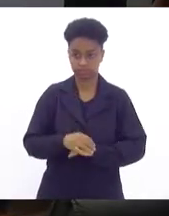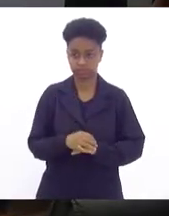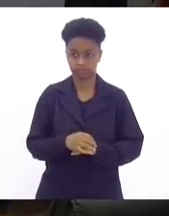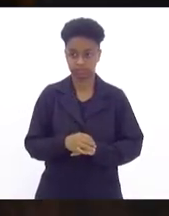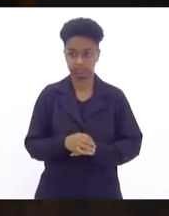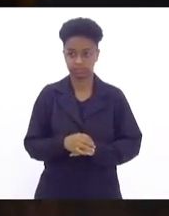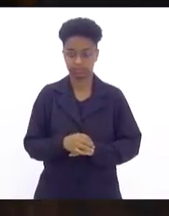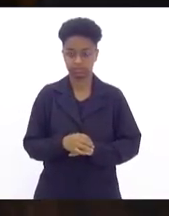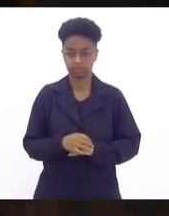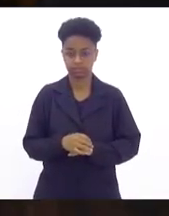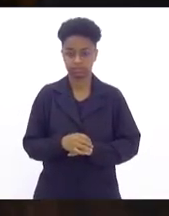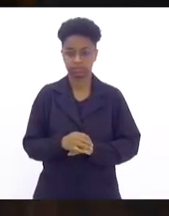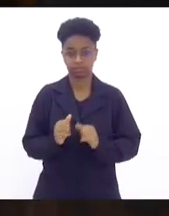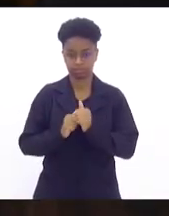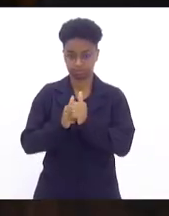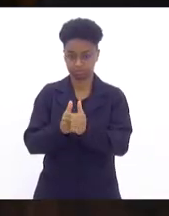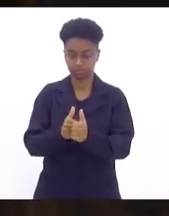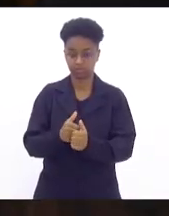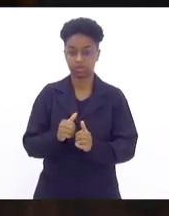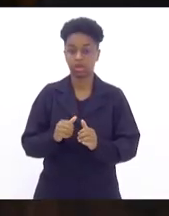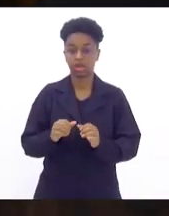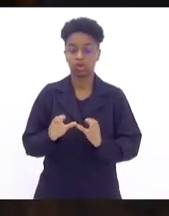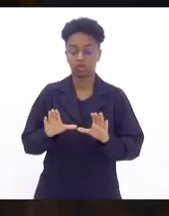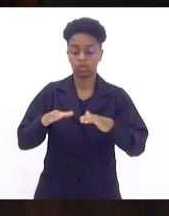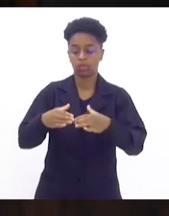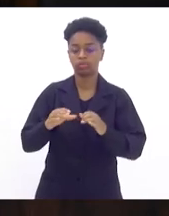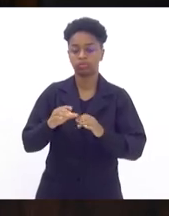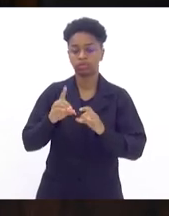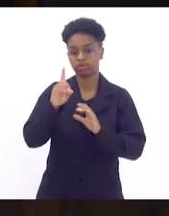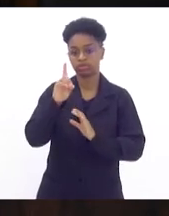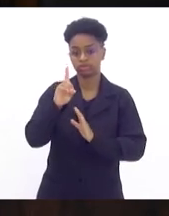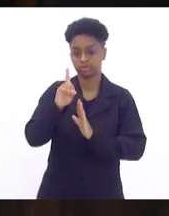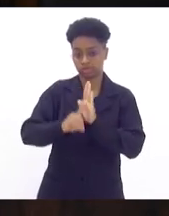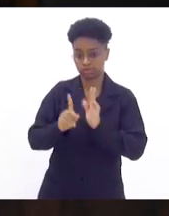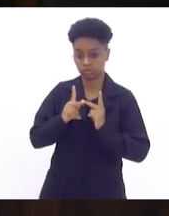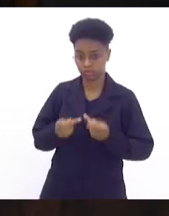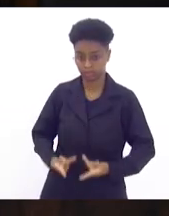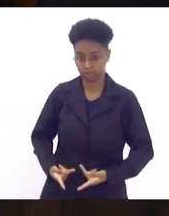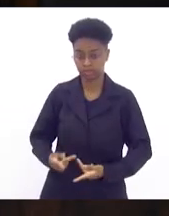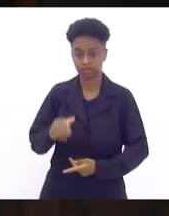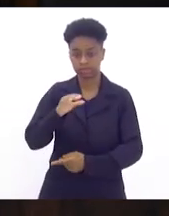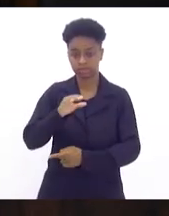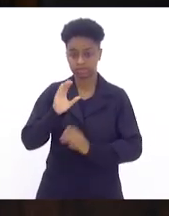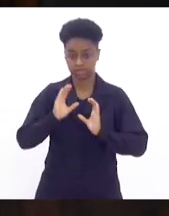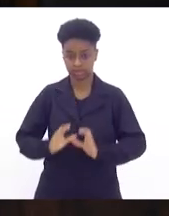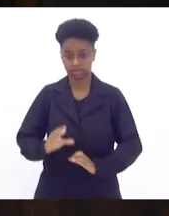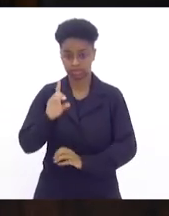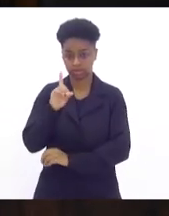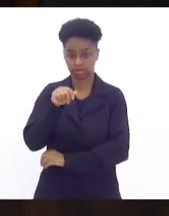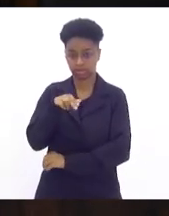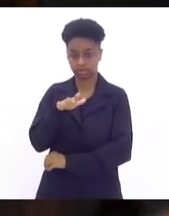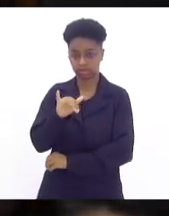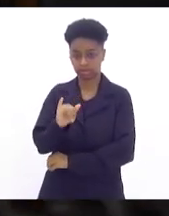ela comissão defesa dos direitos humanos e cidadania deputada Dani Monteiro